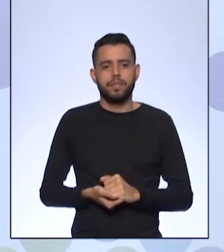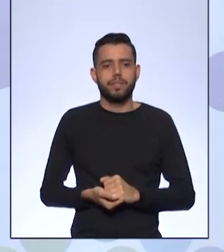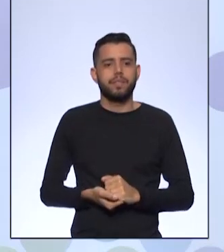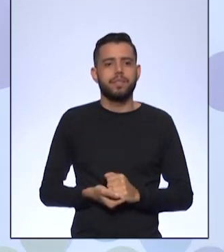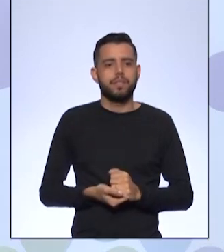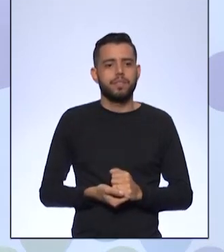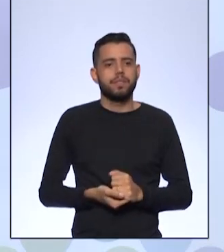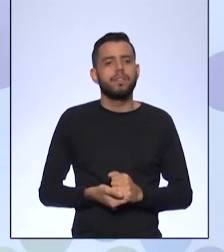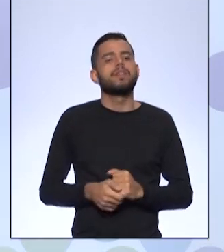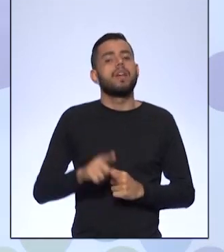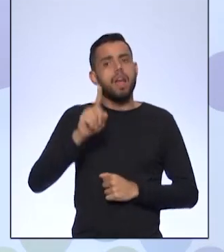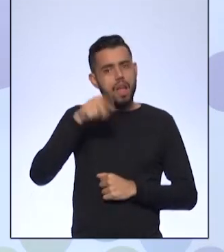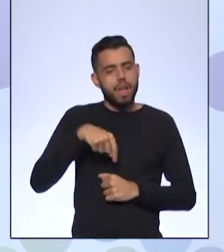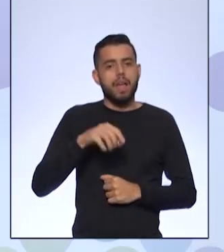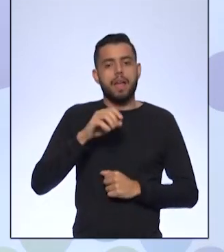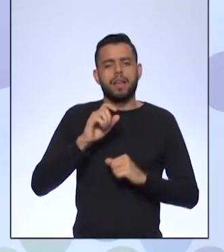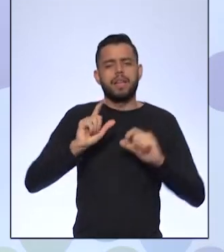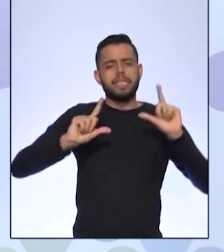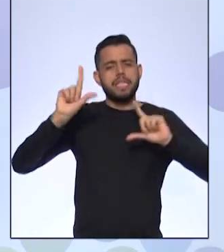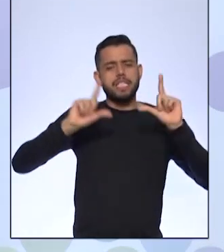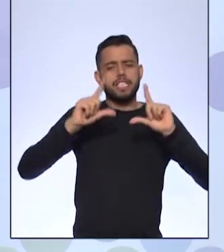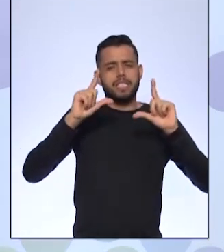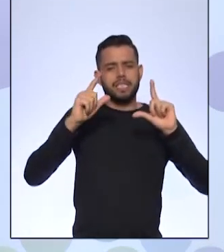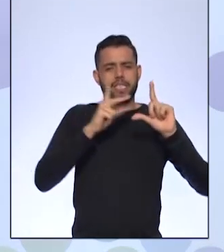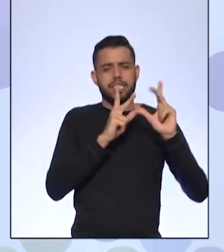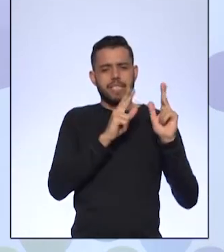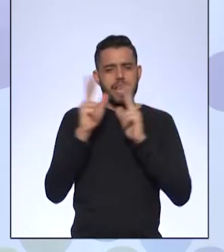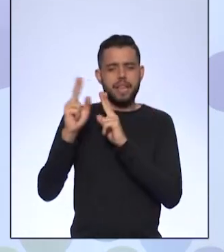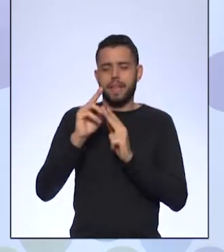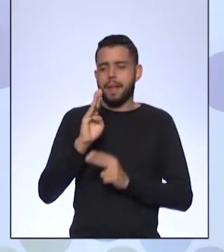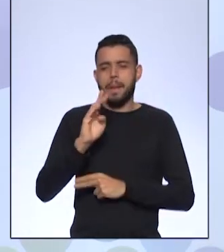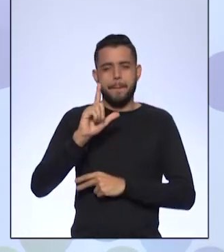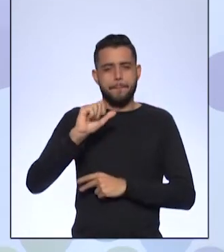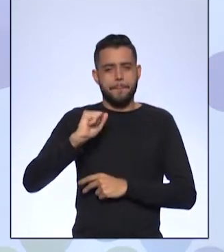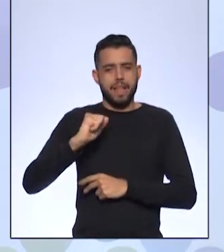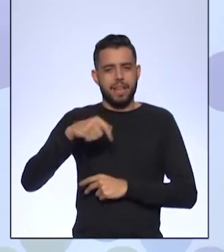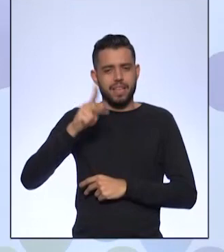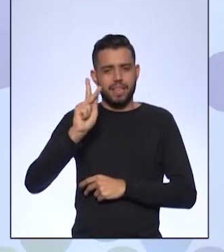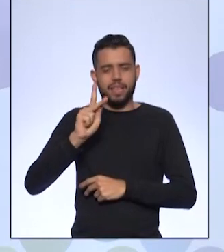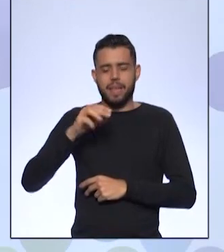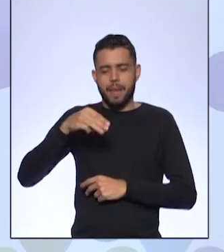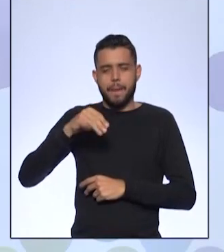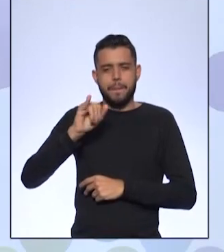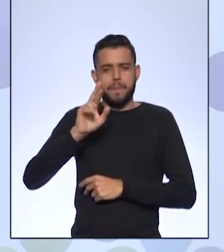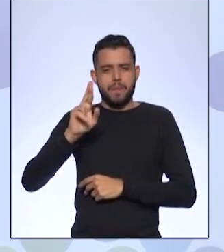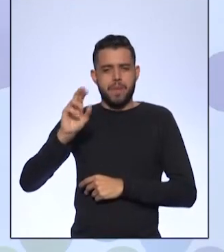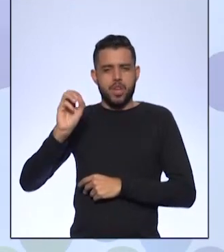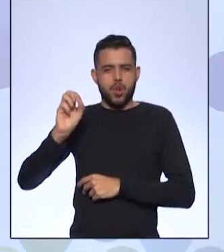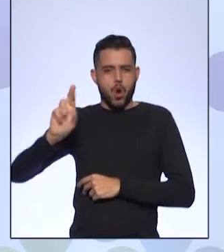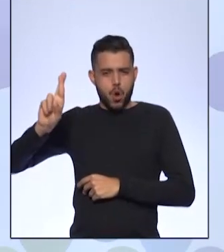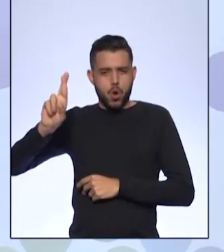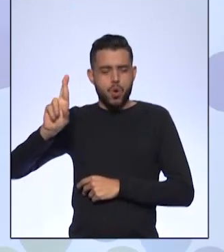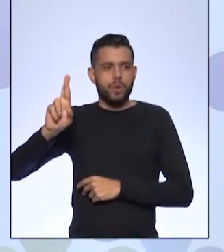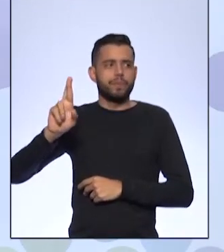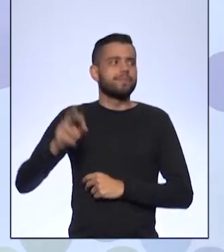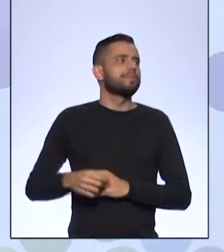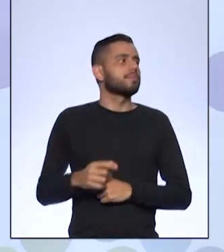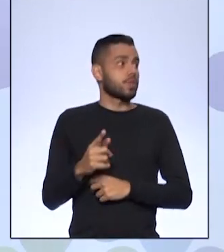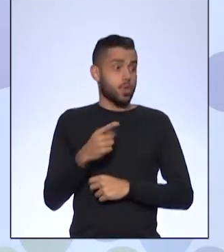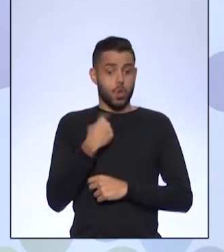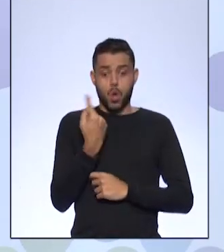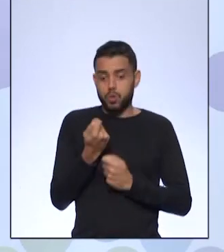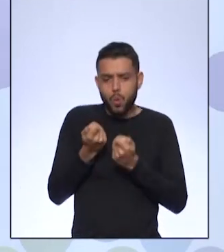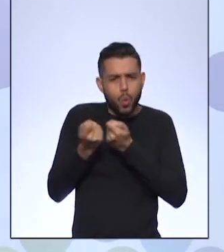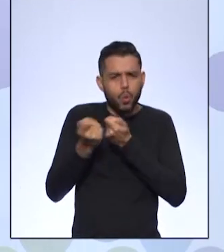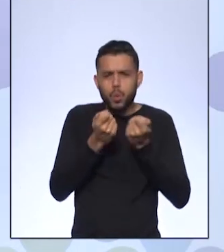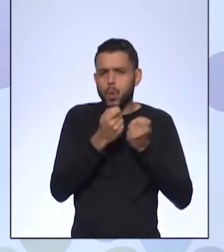super Black Mirror. Se vocês não assistiram, assistam Black Mirror. É justamente isso, a gente não tem um total controle sobre tudo que a